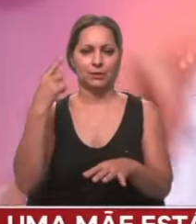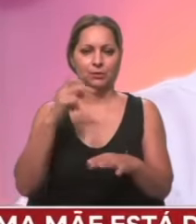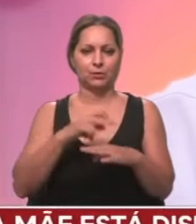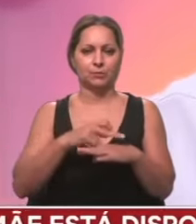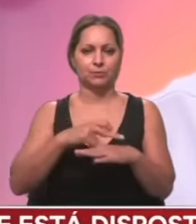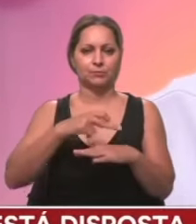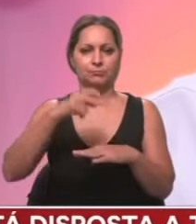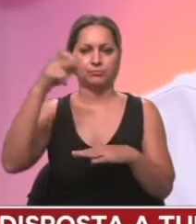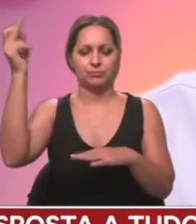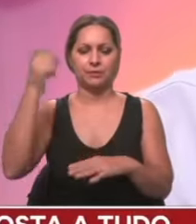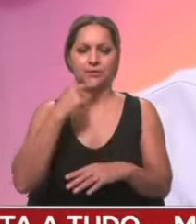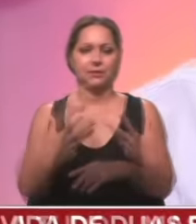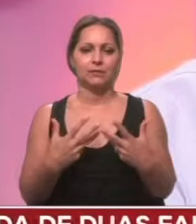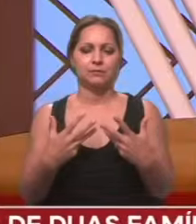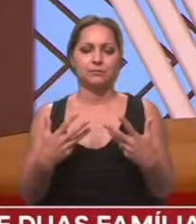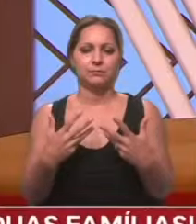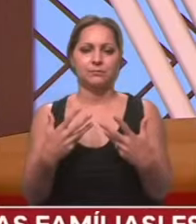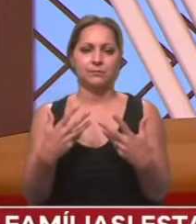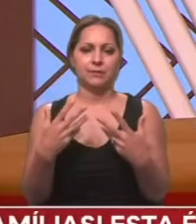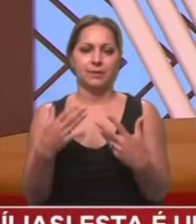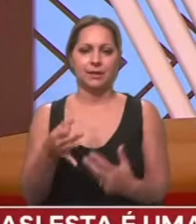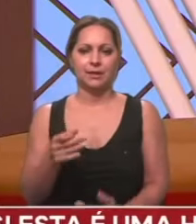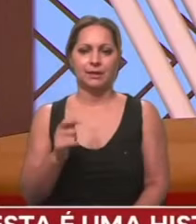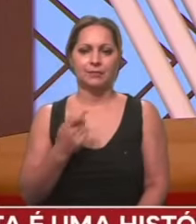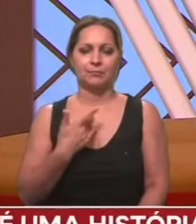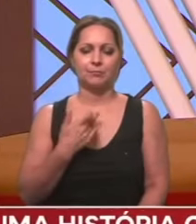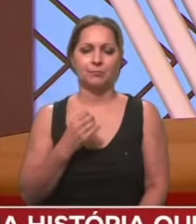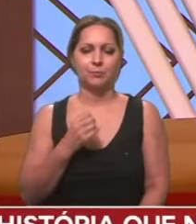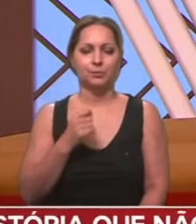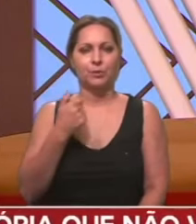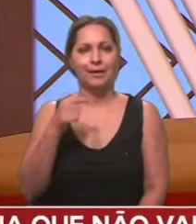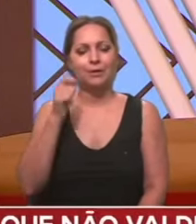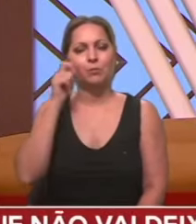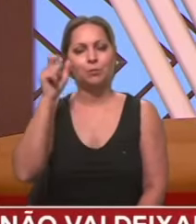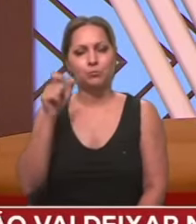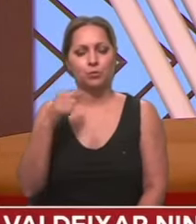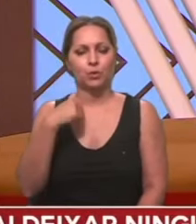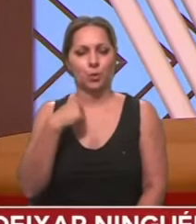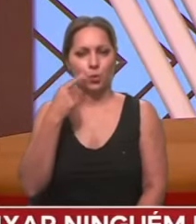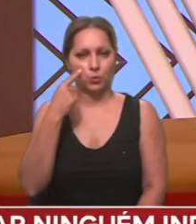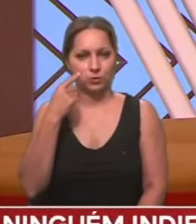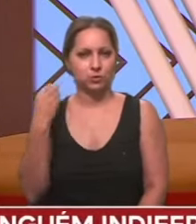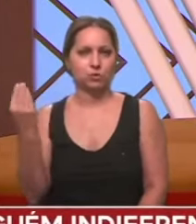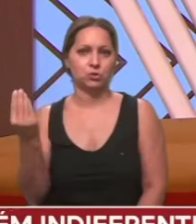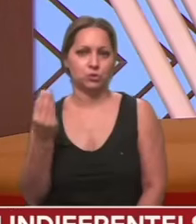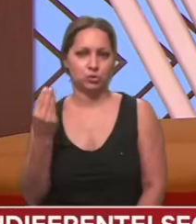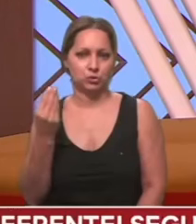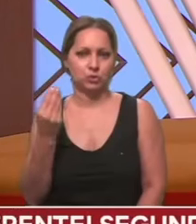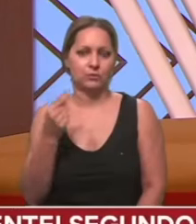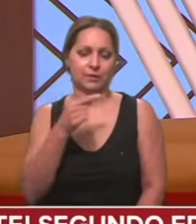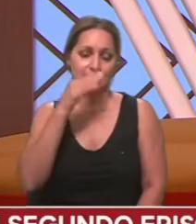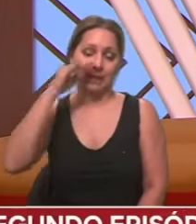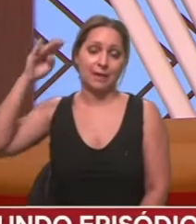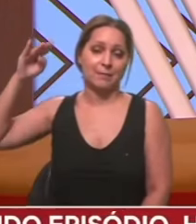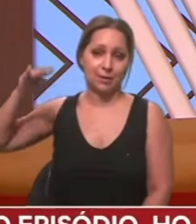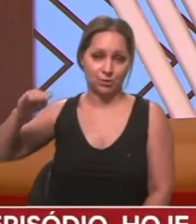vezes já encontraram o corpo. É que o Pedro era alguém... que eu conheci muito novo também, ele apesar de ele ser mais novo que